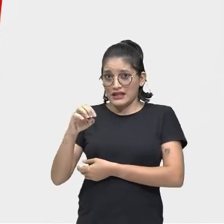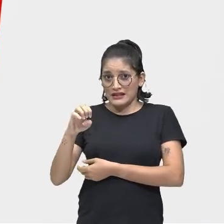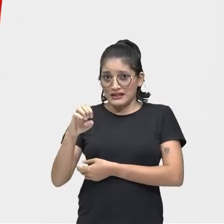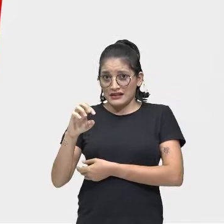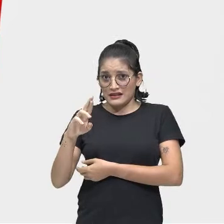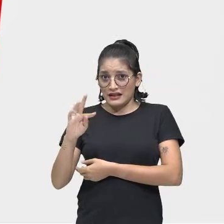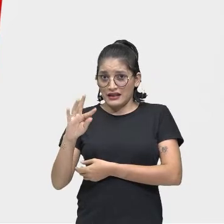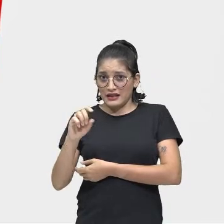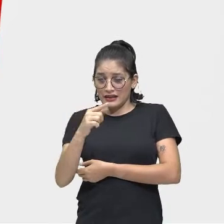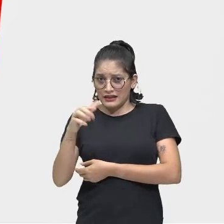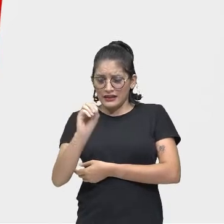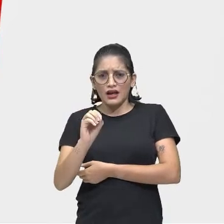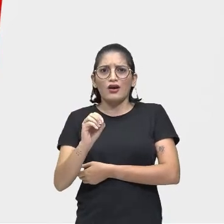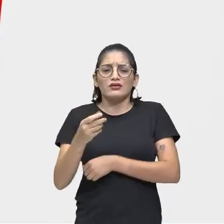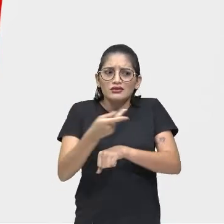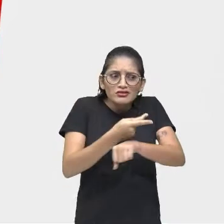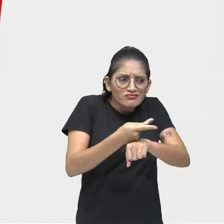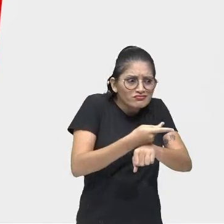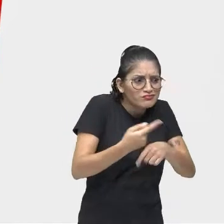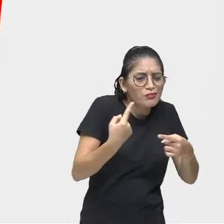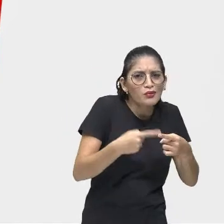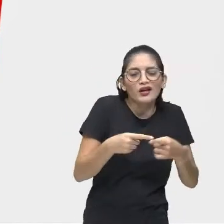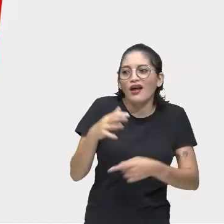porque eram apreciadas na Europa.